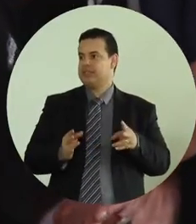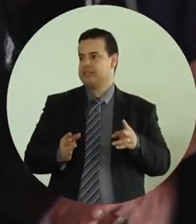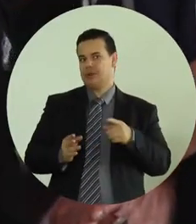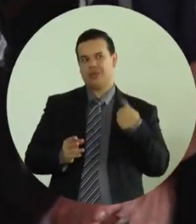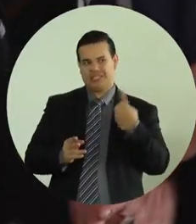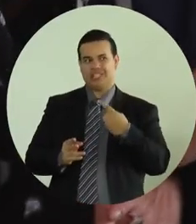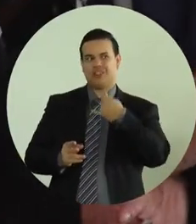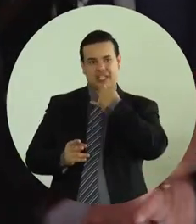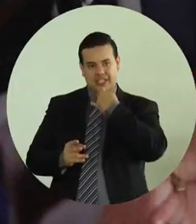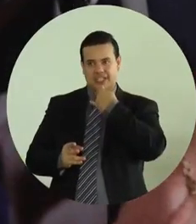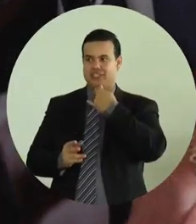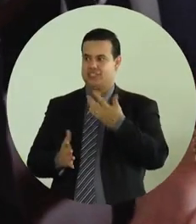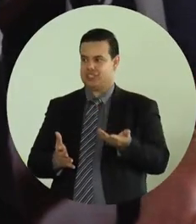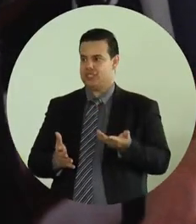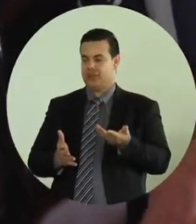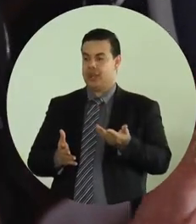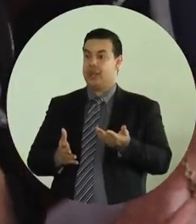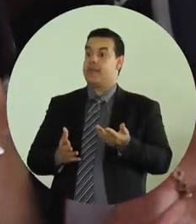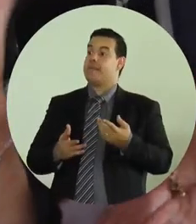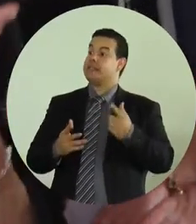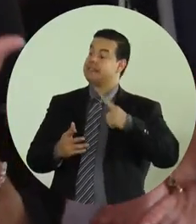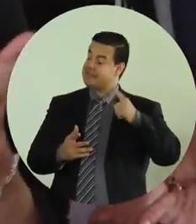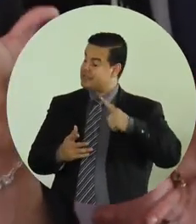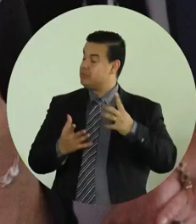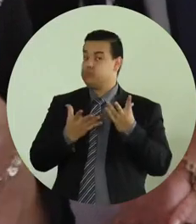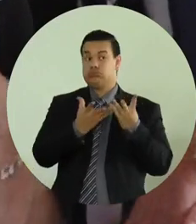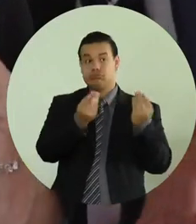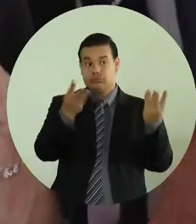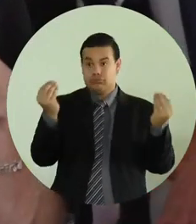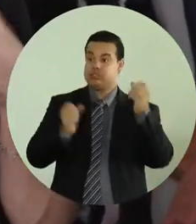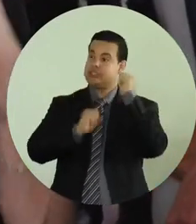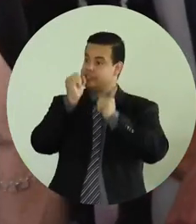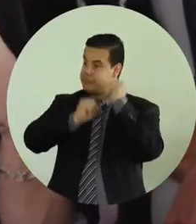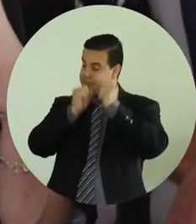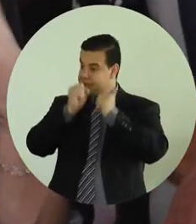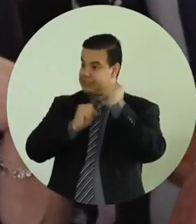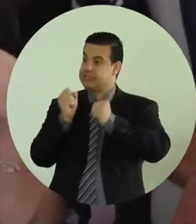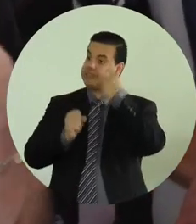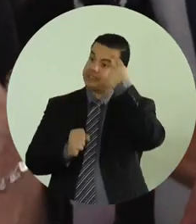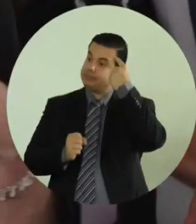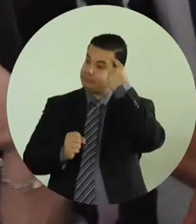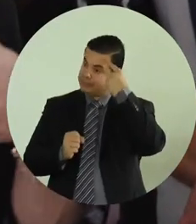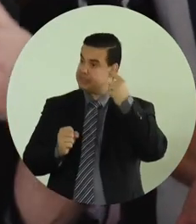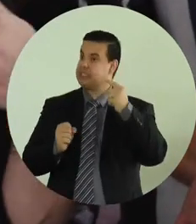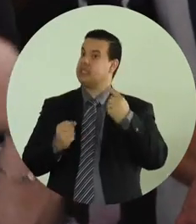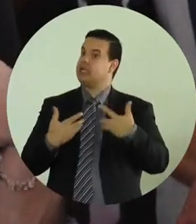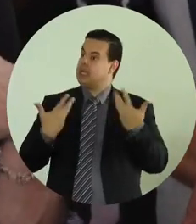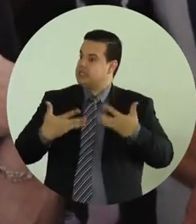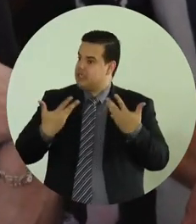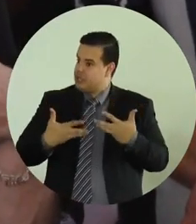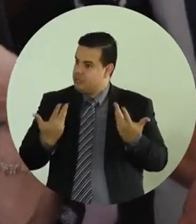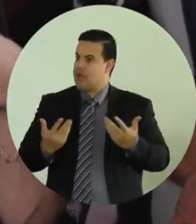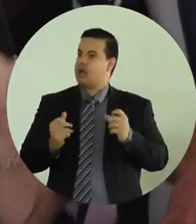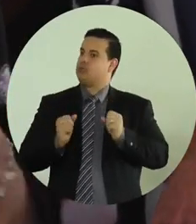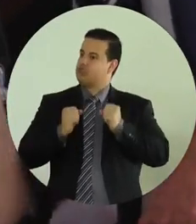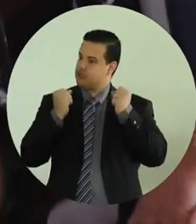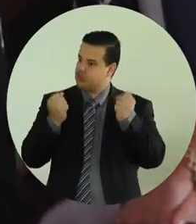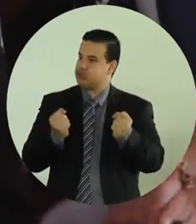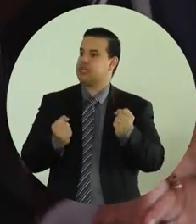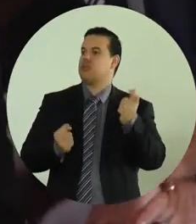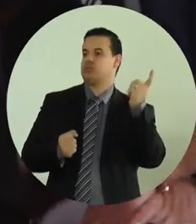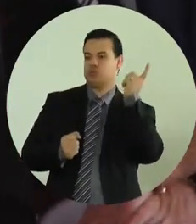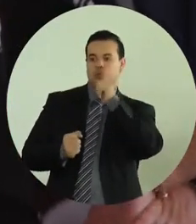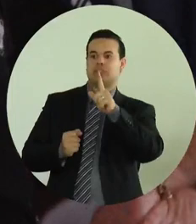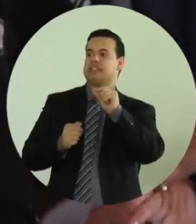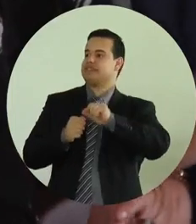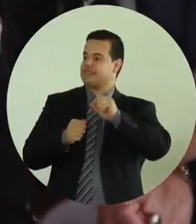pouco triste. Mas existe muitas e muitas empresas, né, que têm se motivado, que têm se empenhado para fazer